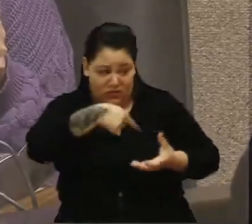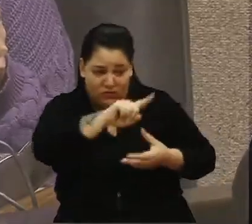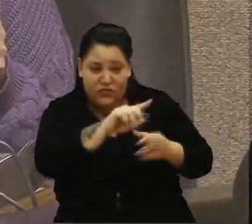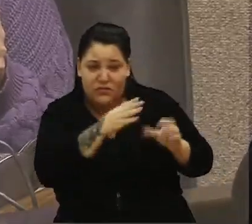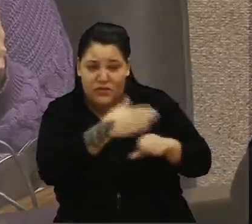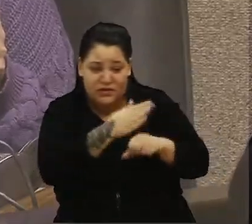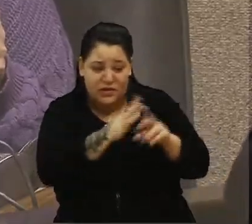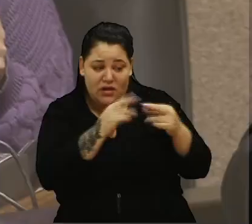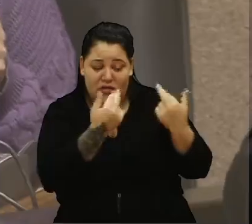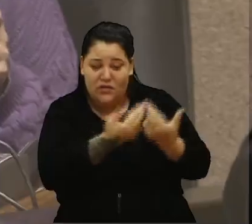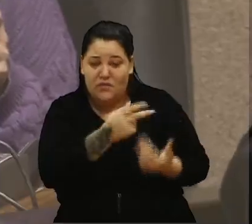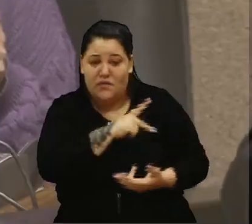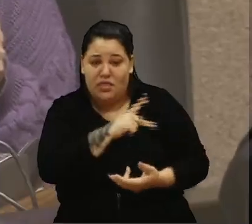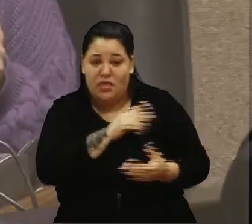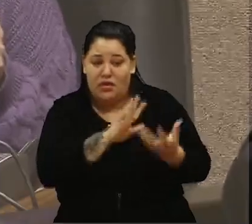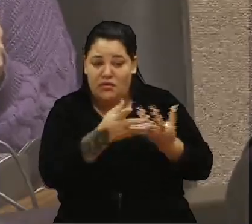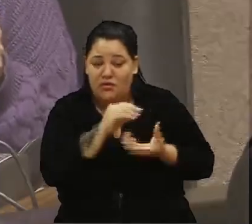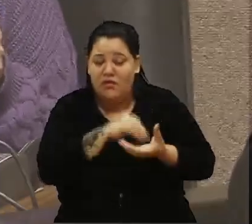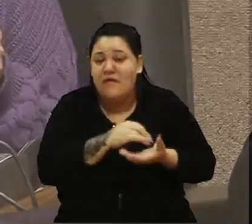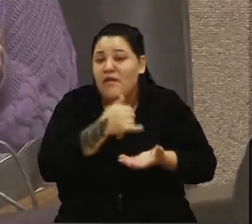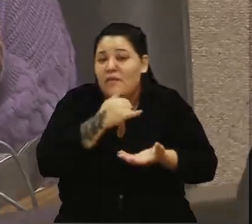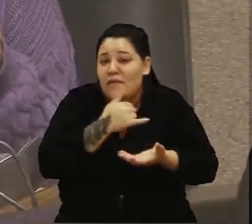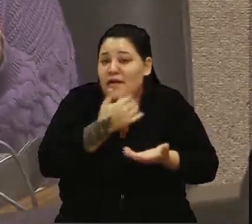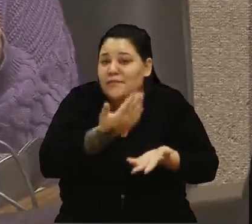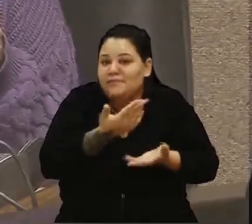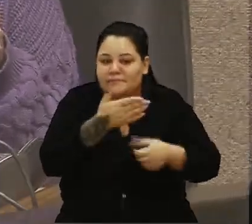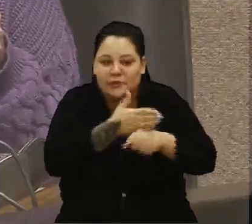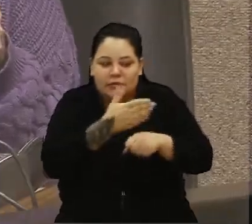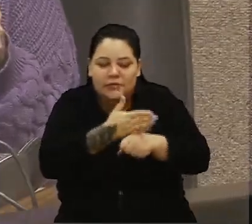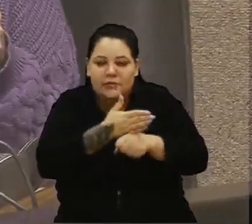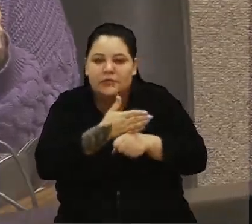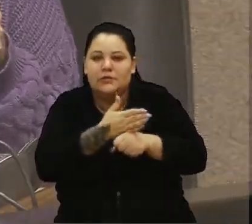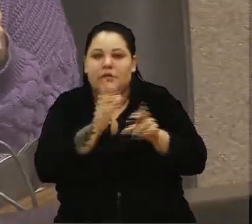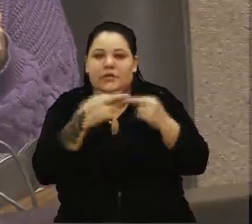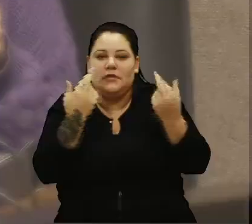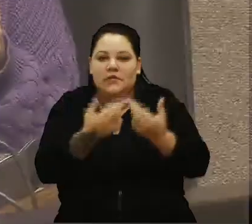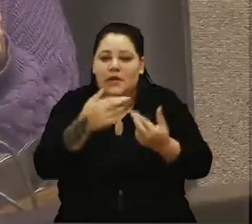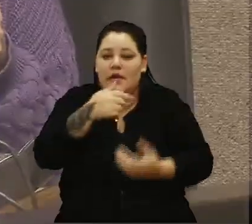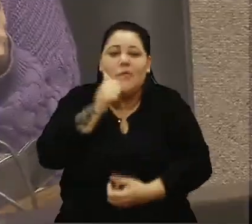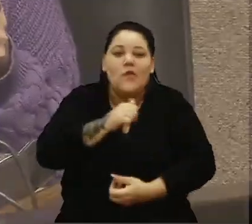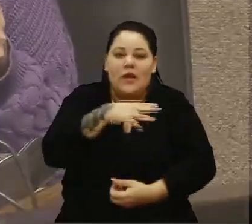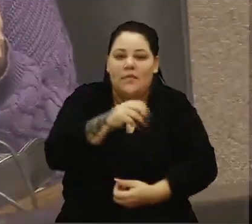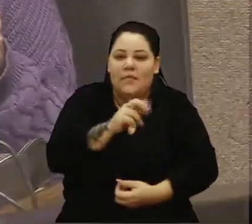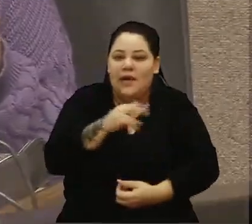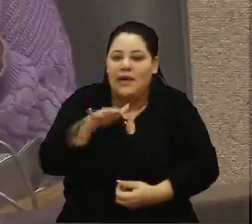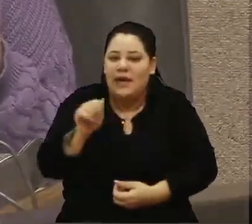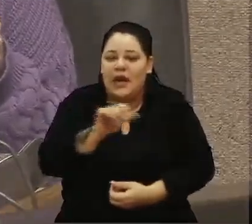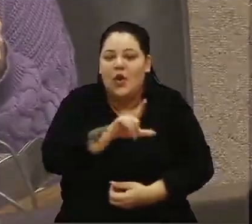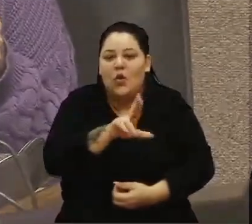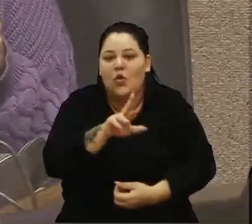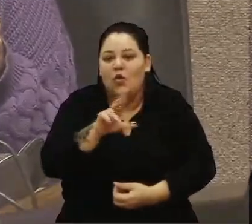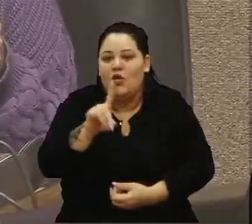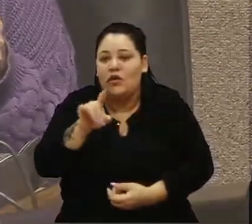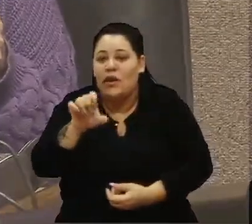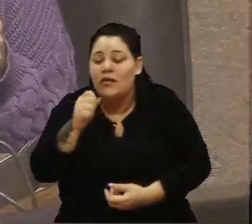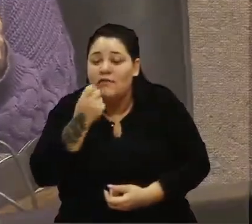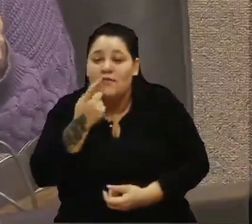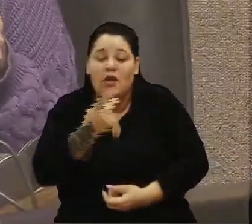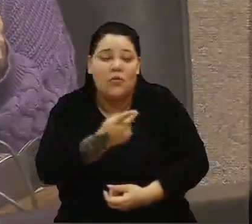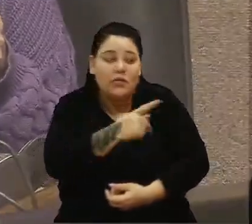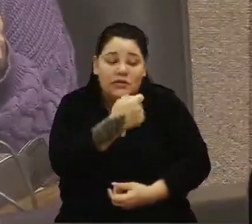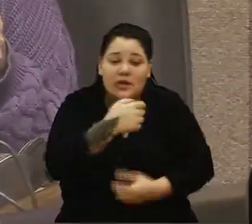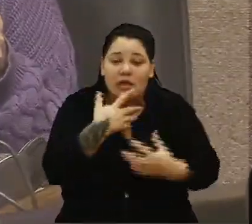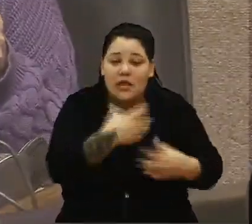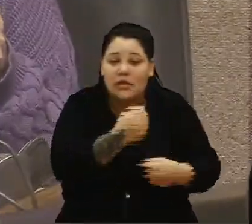Codeca. Infelizmente, a gente participou da reunião. E a Maria de Lourdes, ela disse, é com a Secretaria do Meio Ambiente, estamos pensando sobre isso,